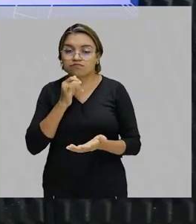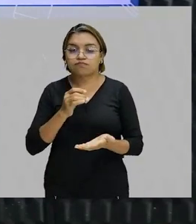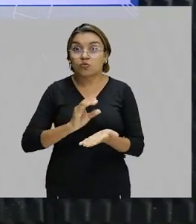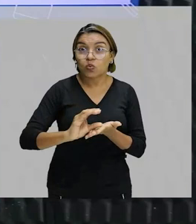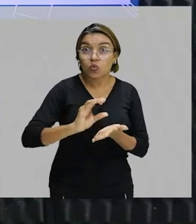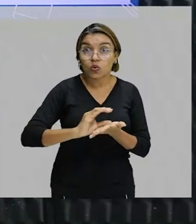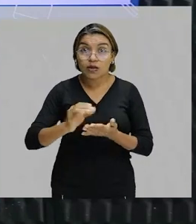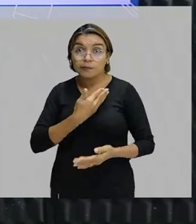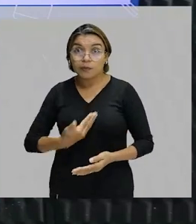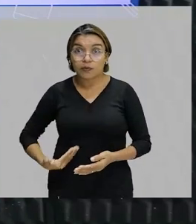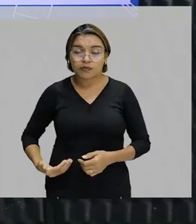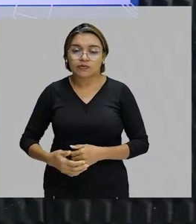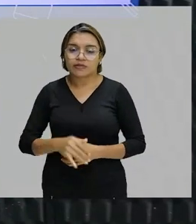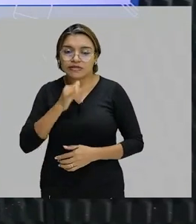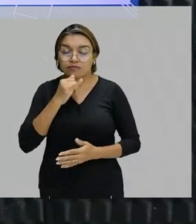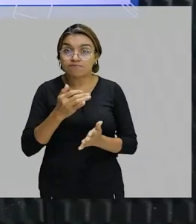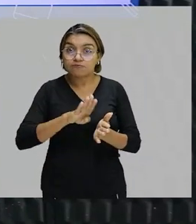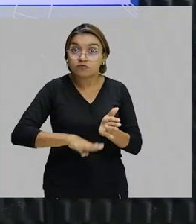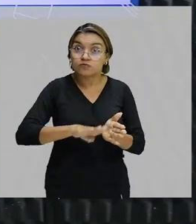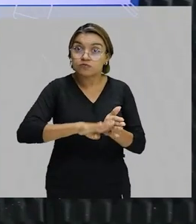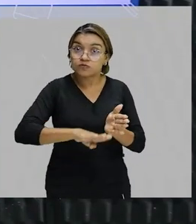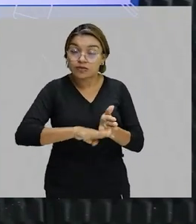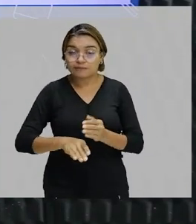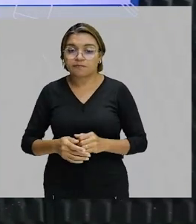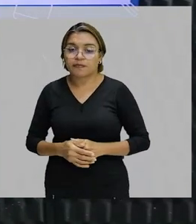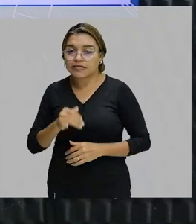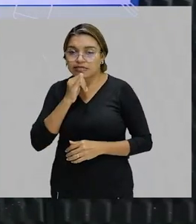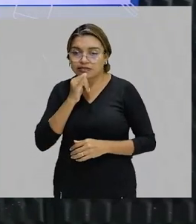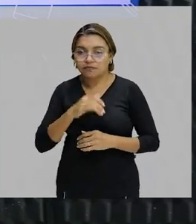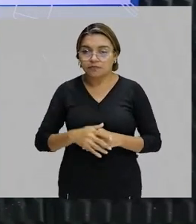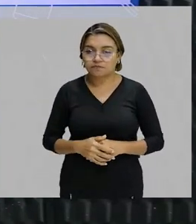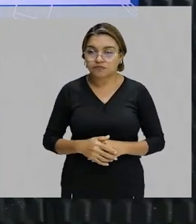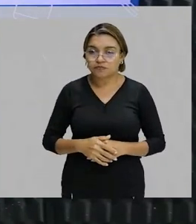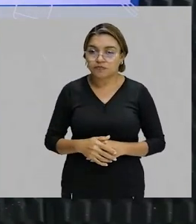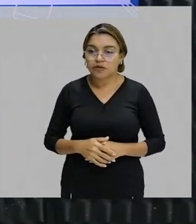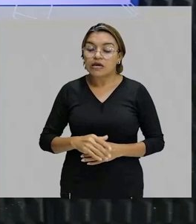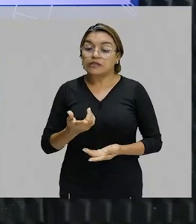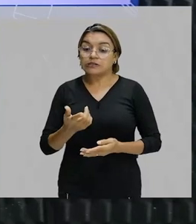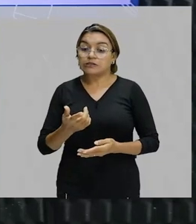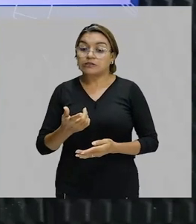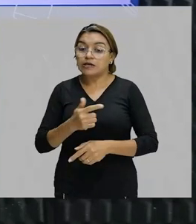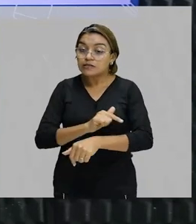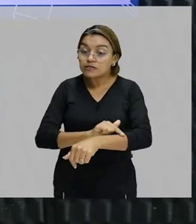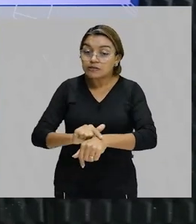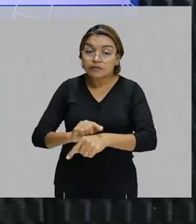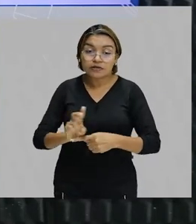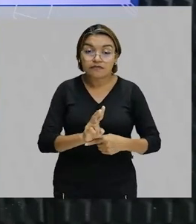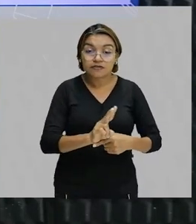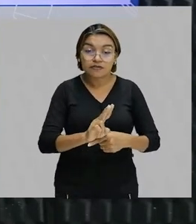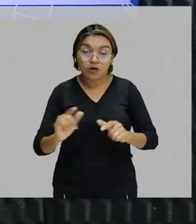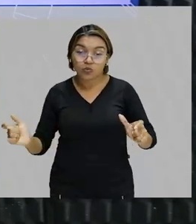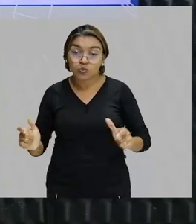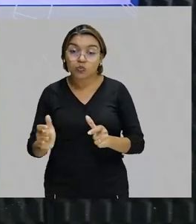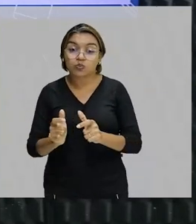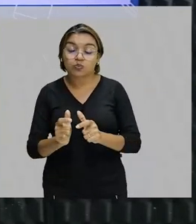deve-se contar segundo o neoliberalismo com a disciplina fiscal e com outras medidas para reduzir gasto público uma das